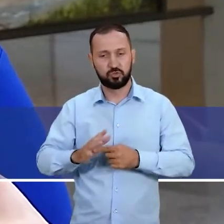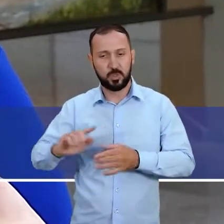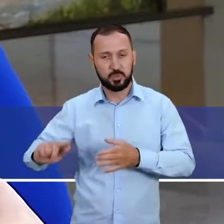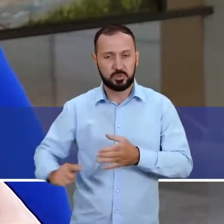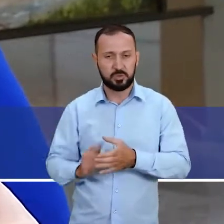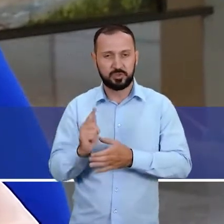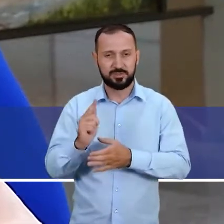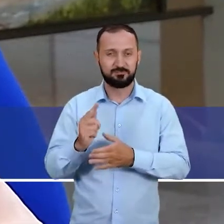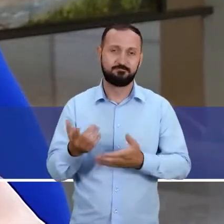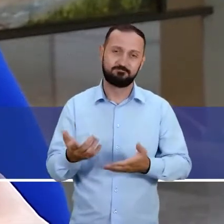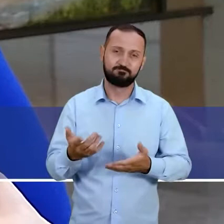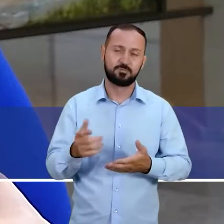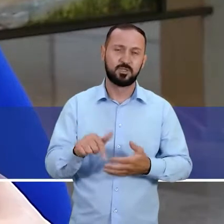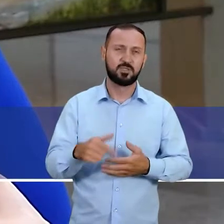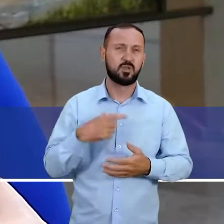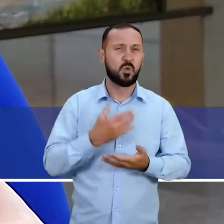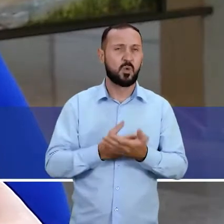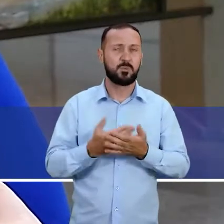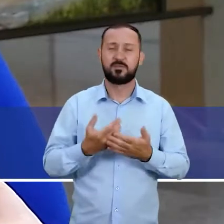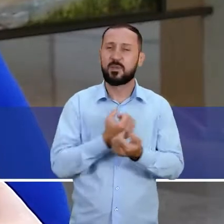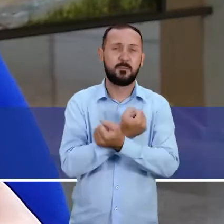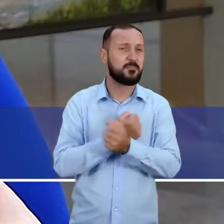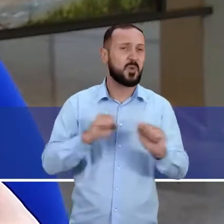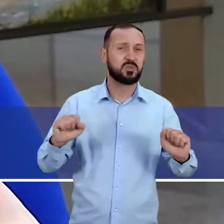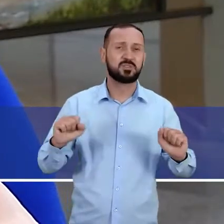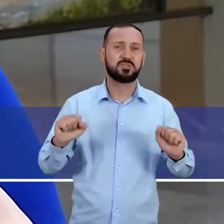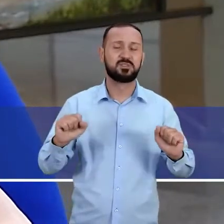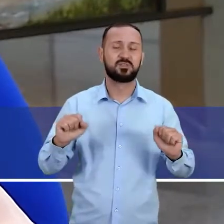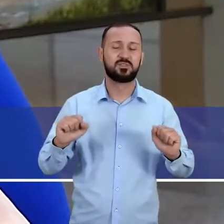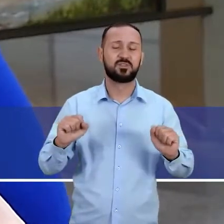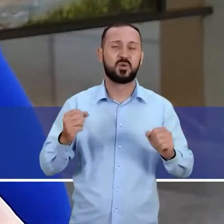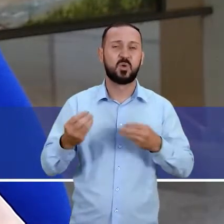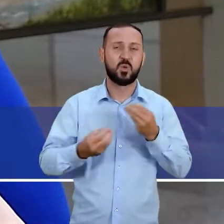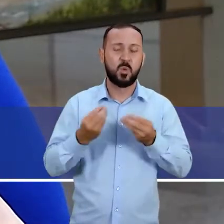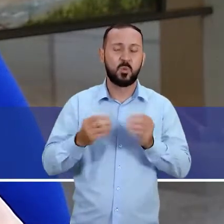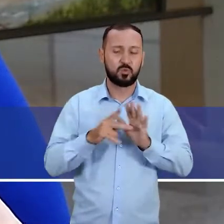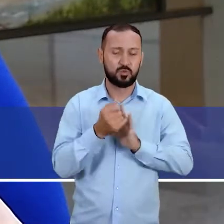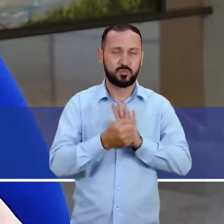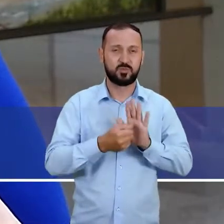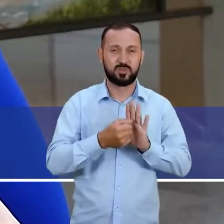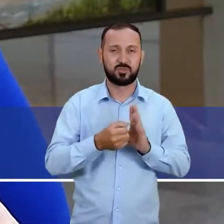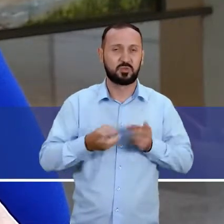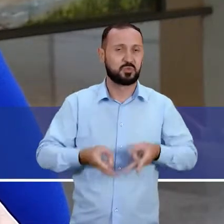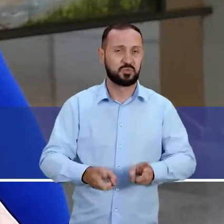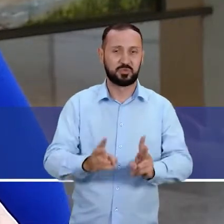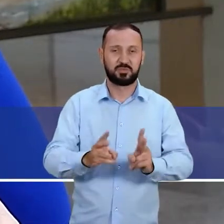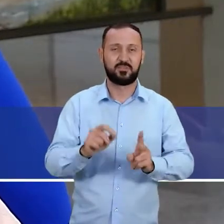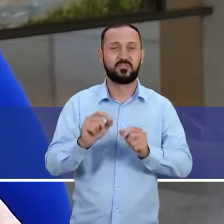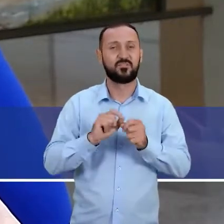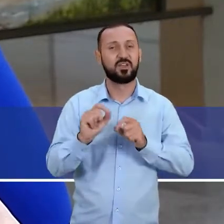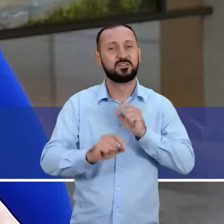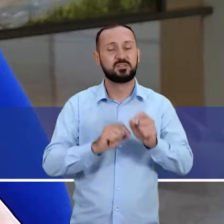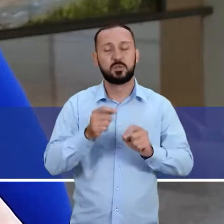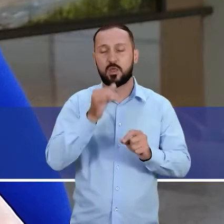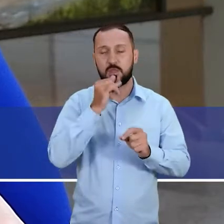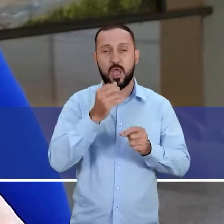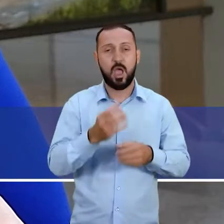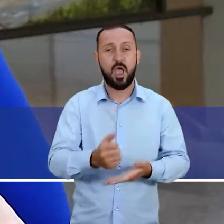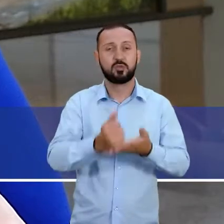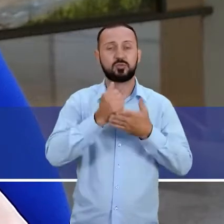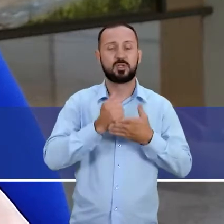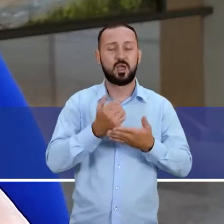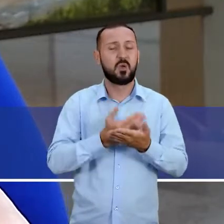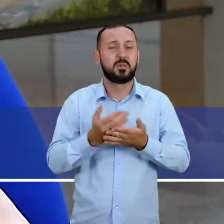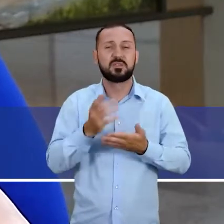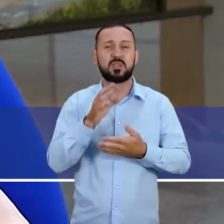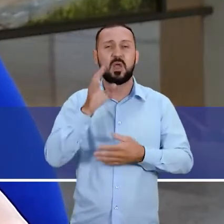de geração a biogás. Então isso daí acaba inviabilizando todos os projetos, né, e trazendo, ao invés de